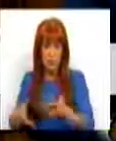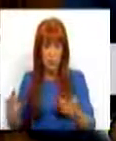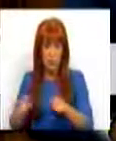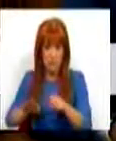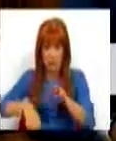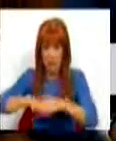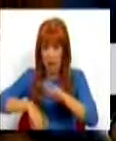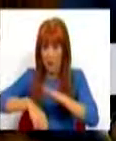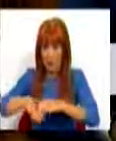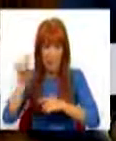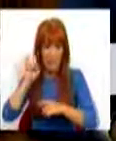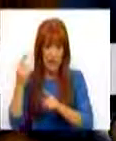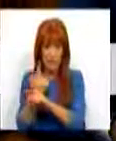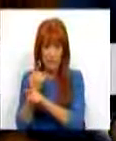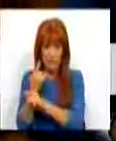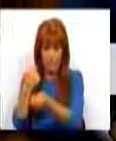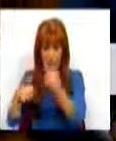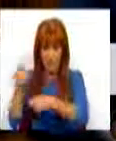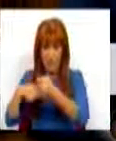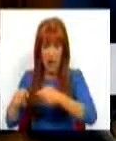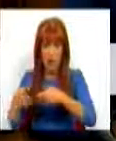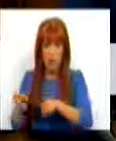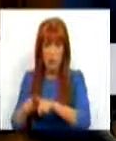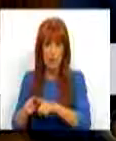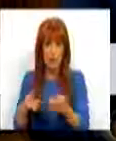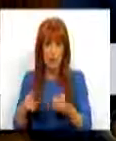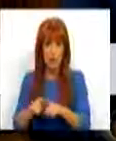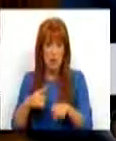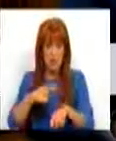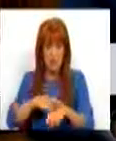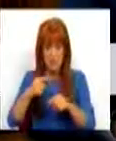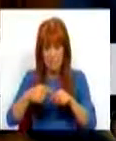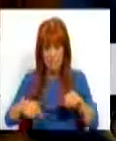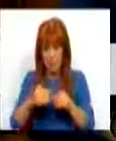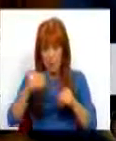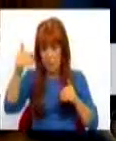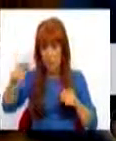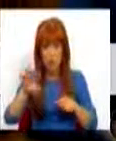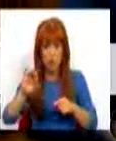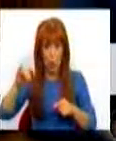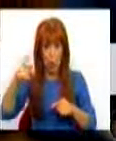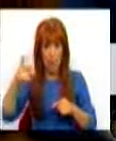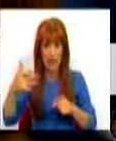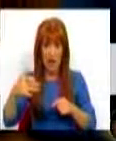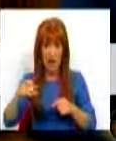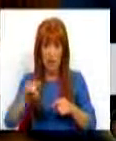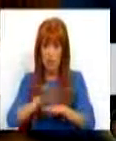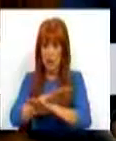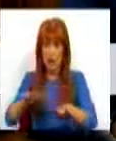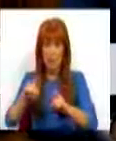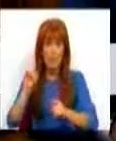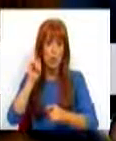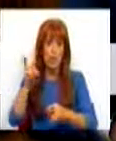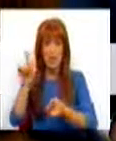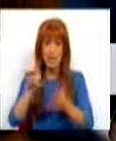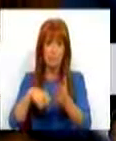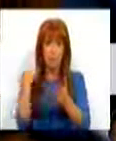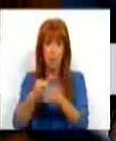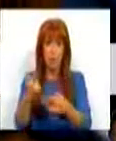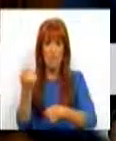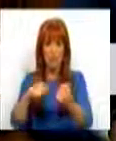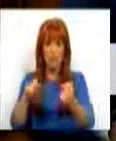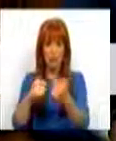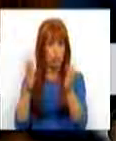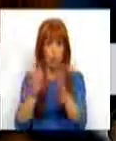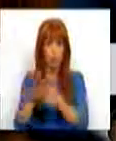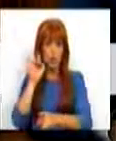O veículo foi definido, na medida de liberação define quais é que são os estatutos do veículo, quais é que são os estatutos e os objetivos